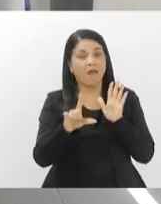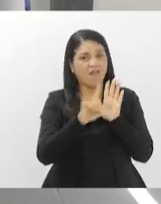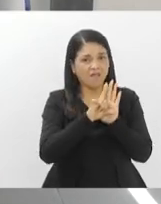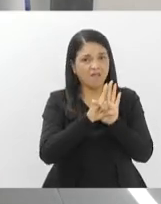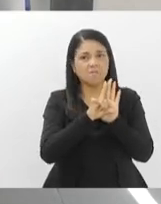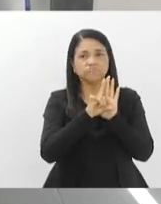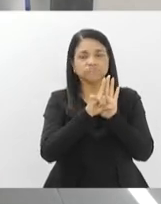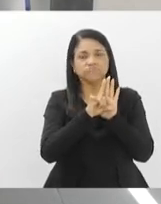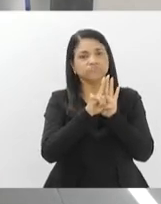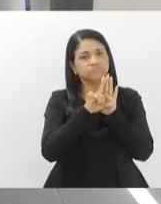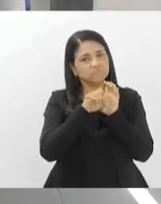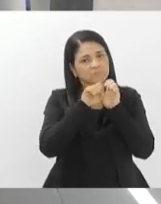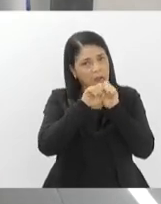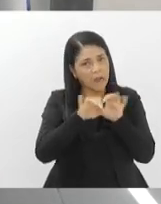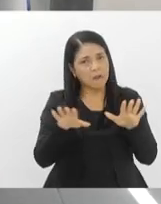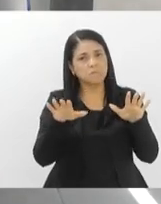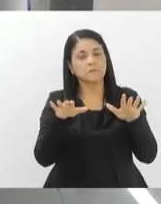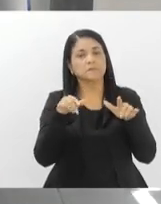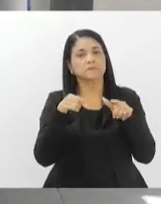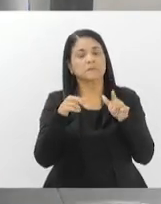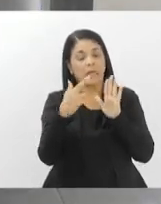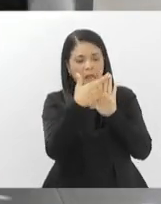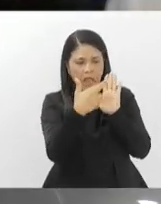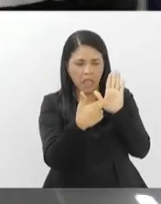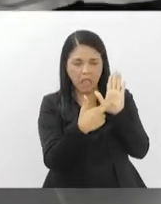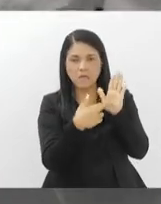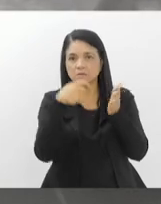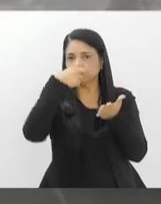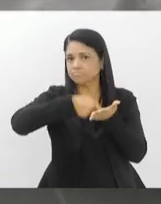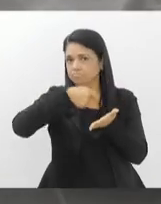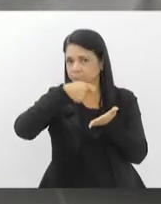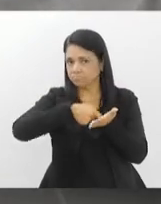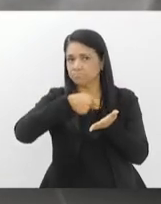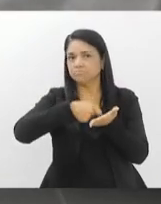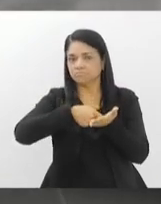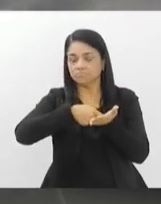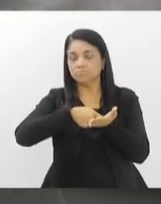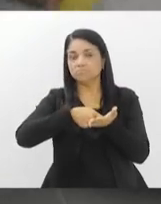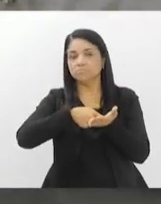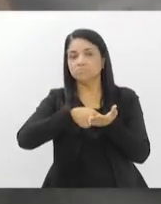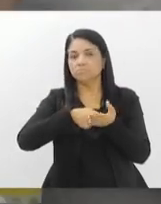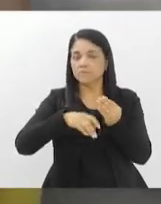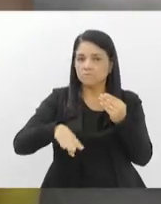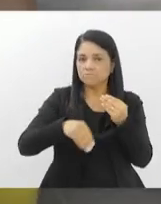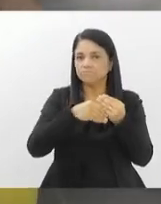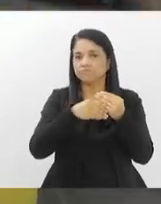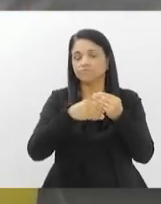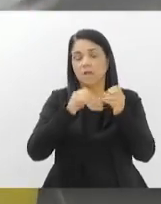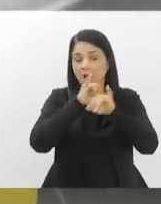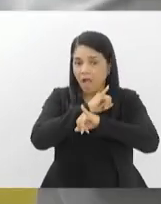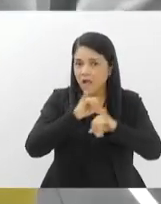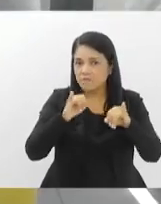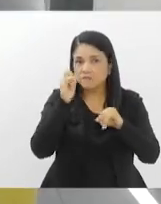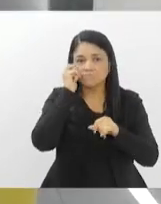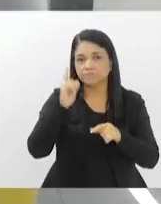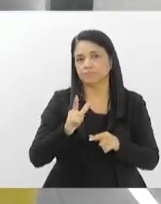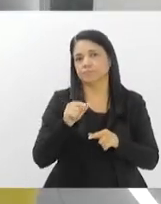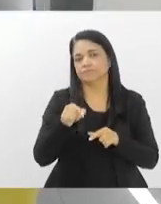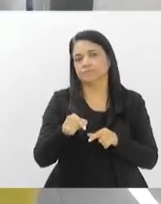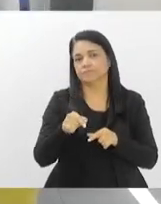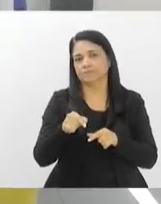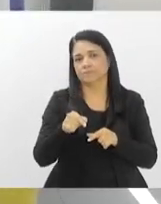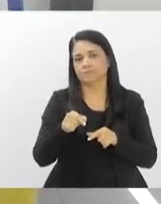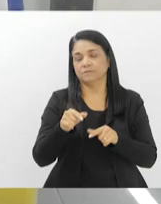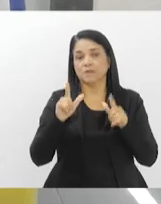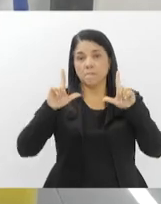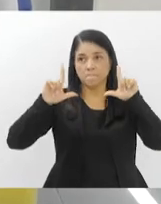E dentre o regramento que essa lei impõe, ela coloca ali o alerta a ser colocado por